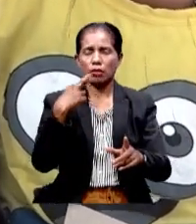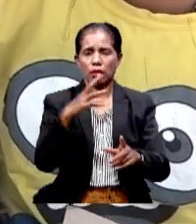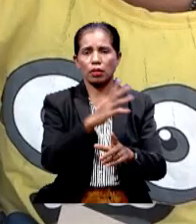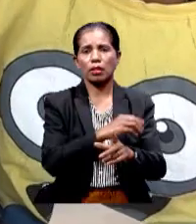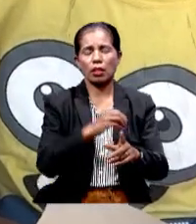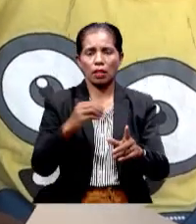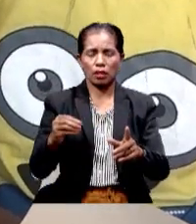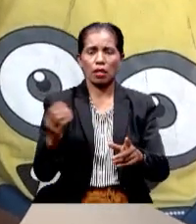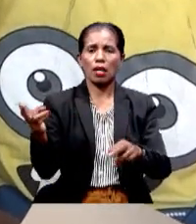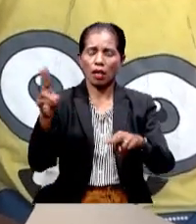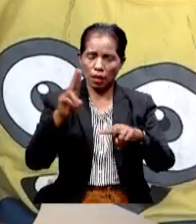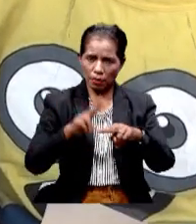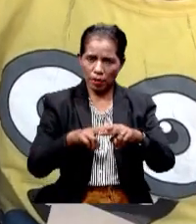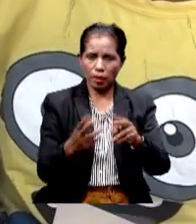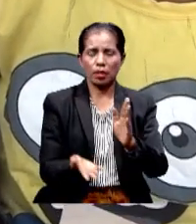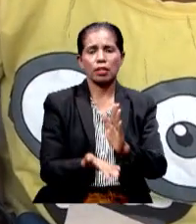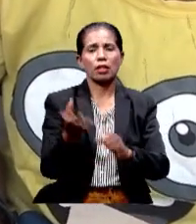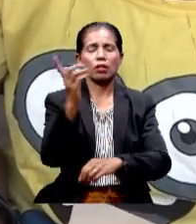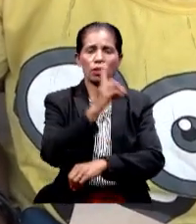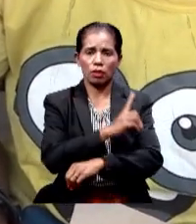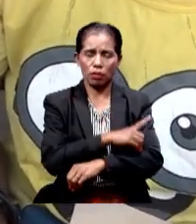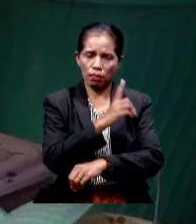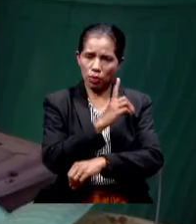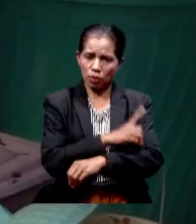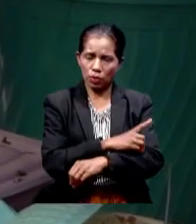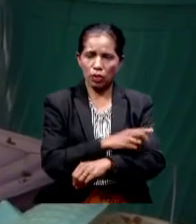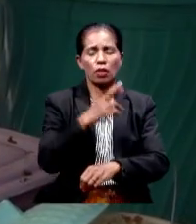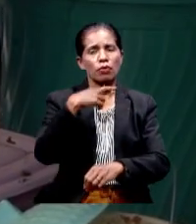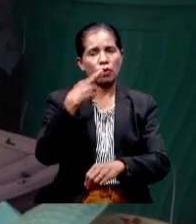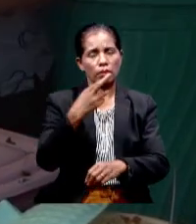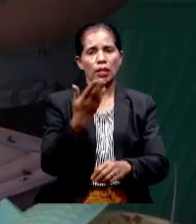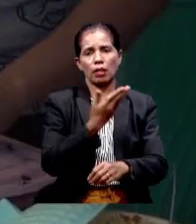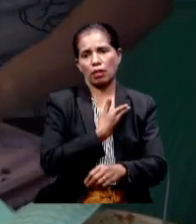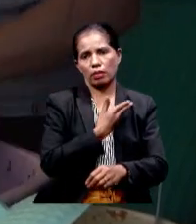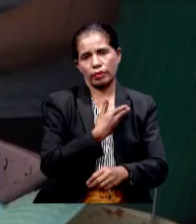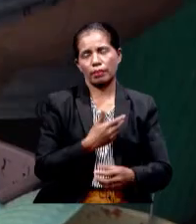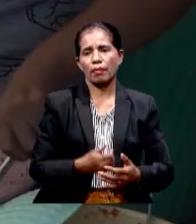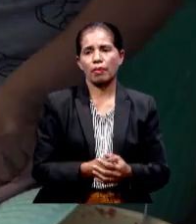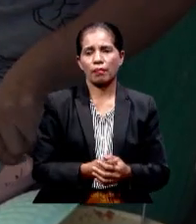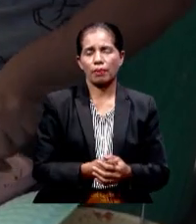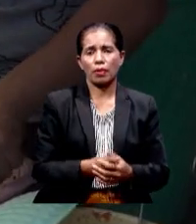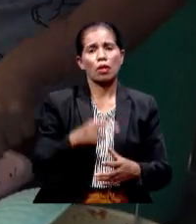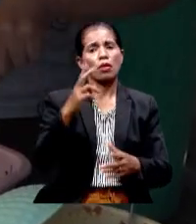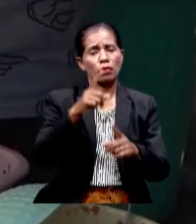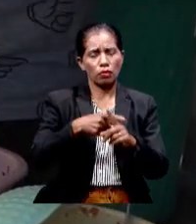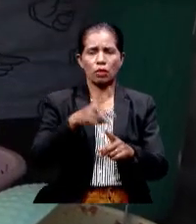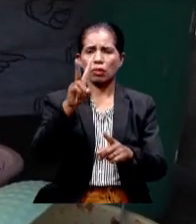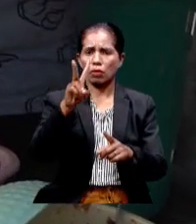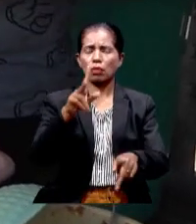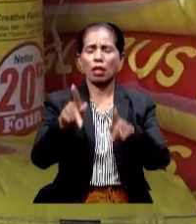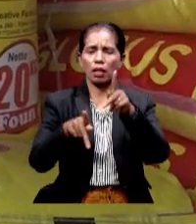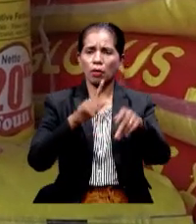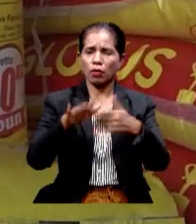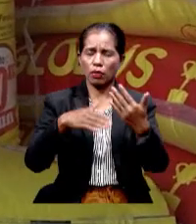básica Sira aumenta sai, o siloron baloron, liu liu folem fos. Durante Fulan Rua Ona, comunidade